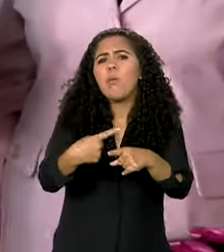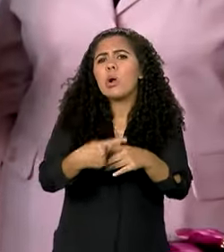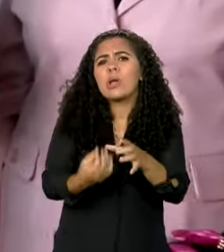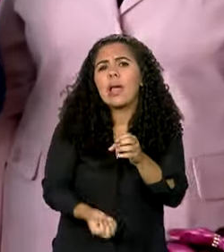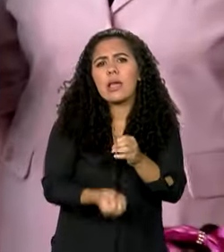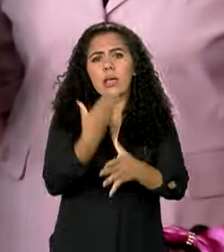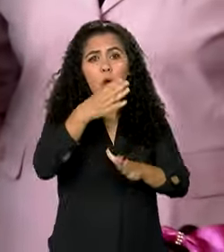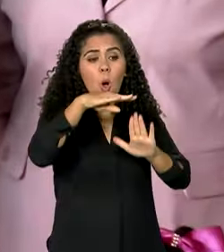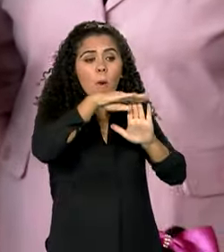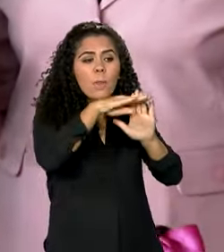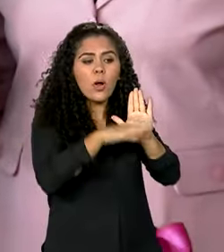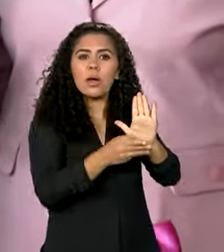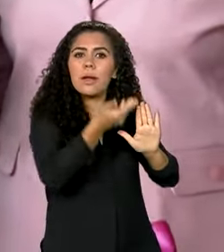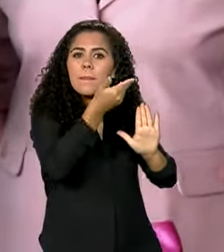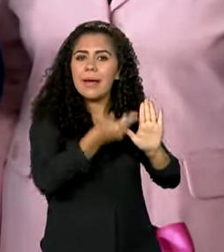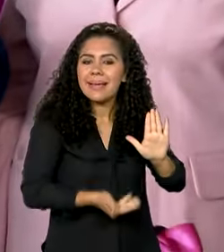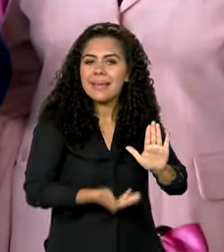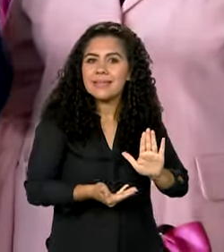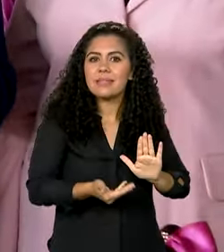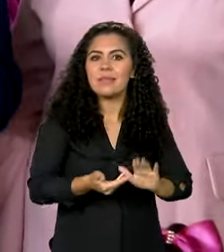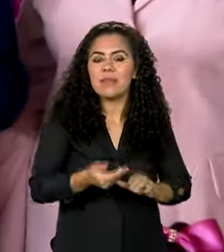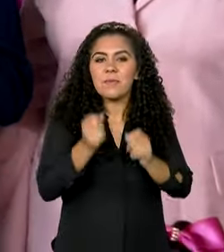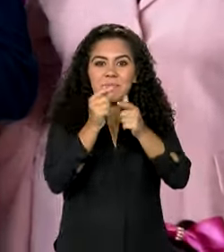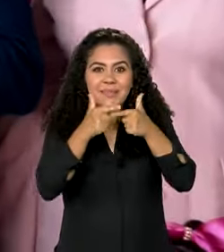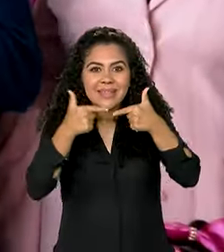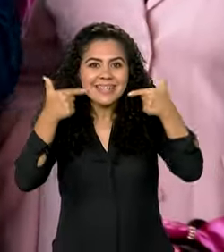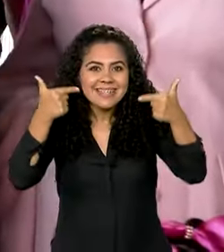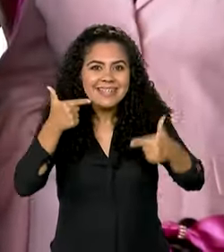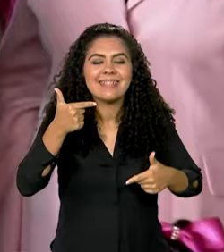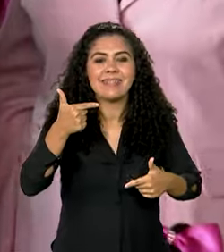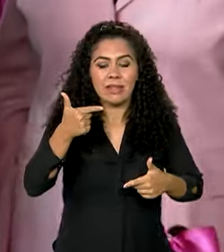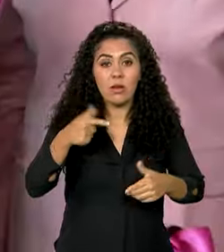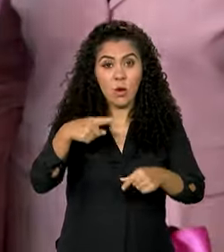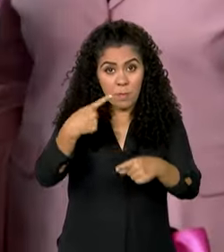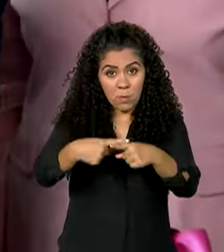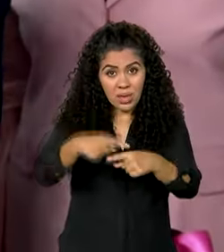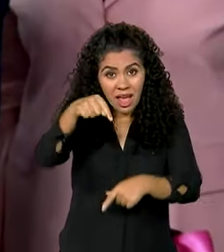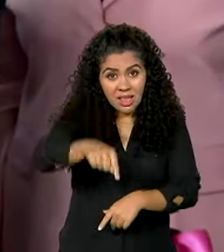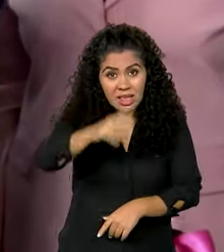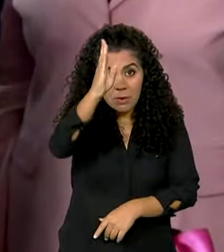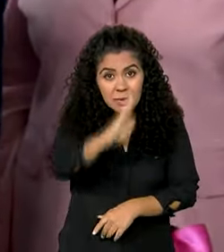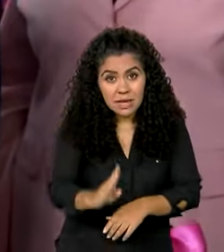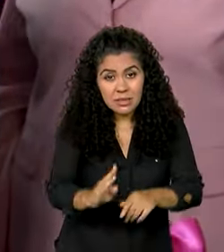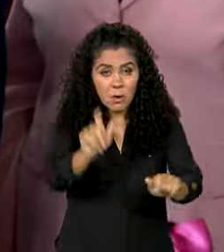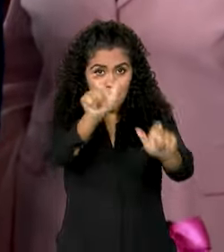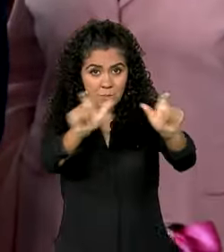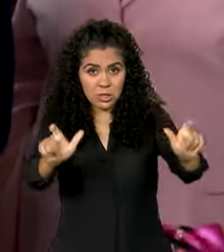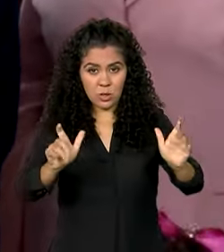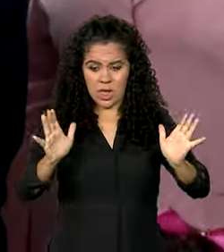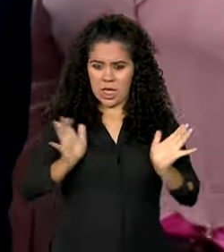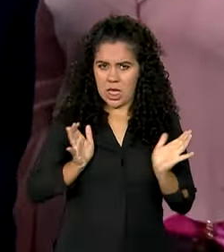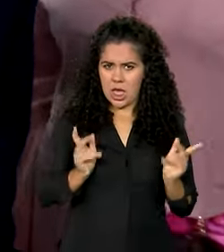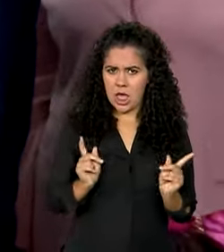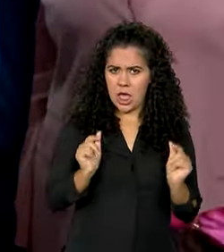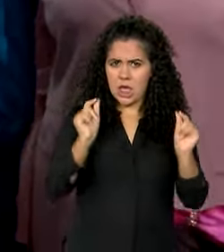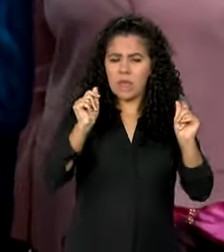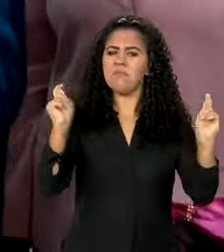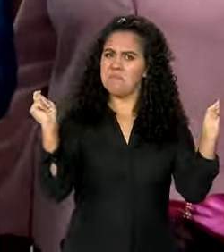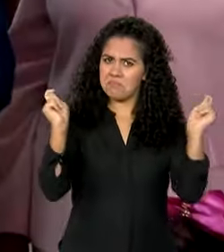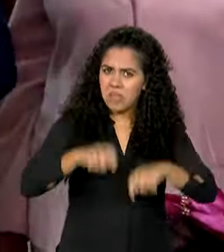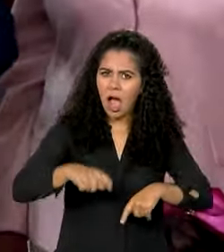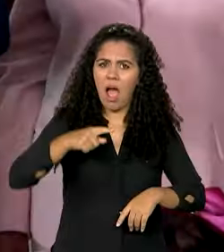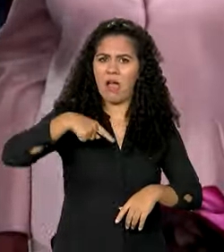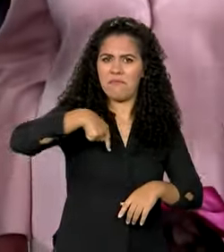programa Brasil Sorridente? Porque no Brasil, as pessoas que são ricas podem ir no dentista